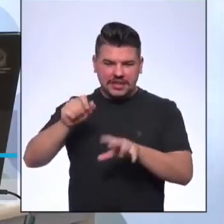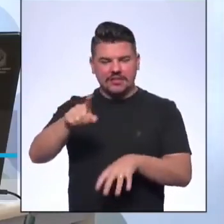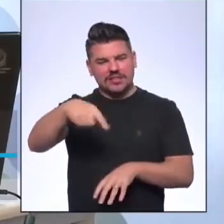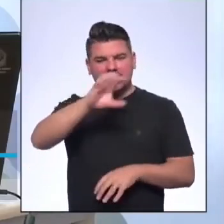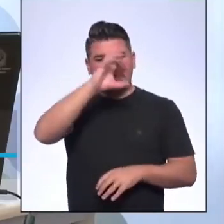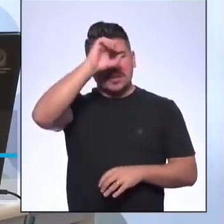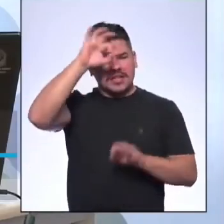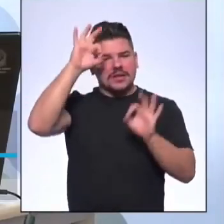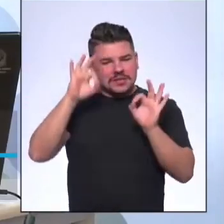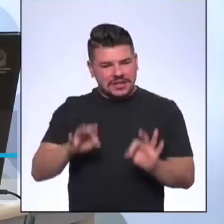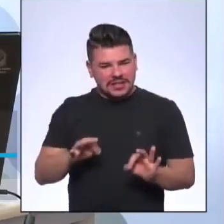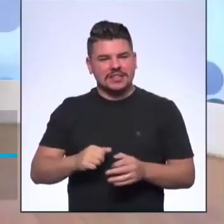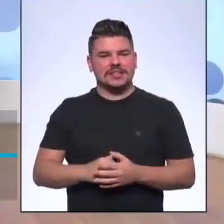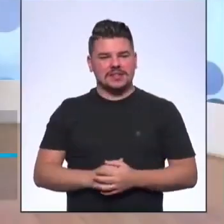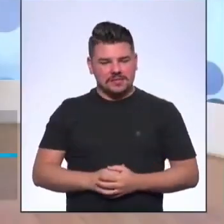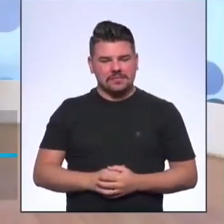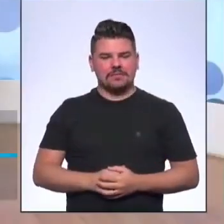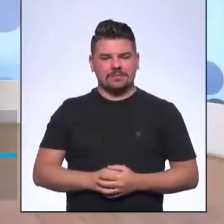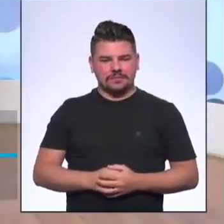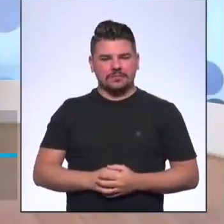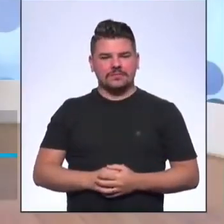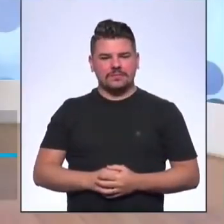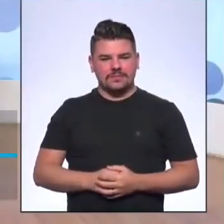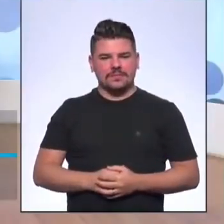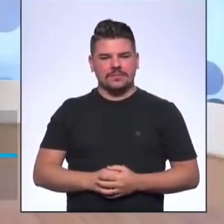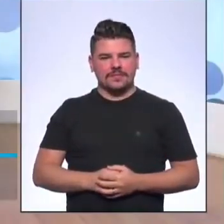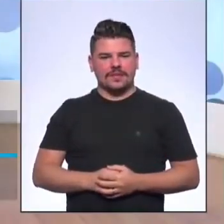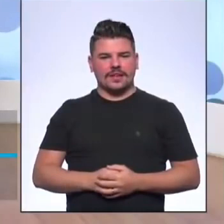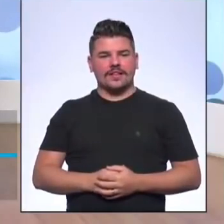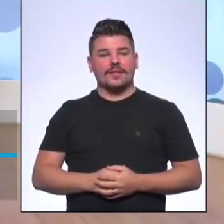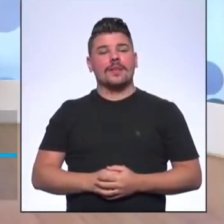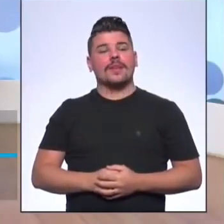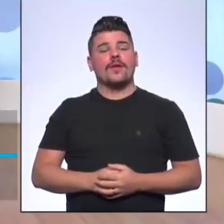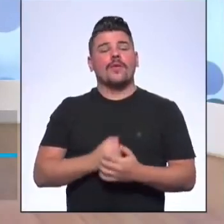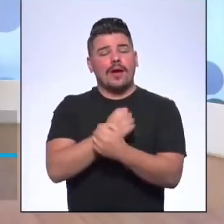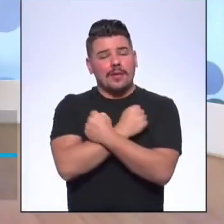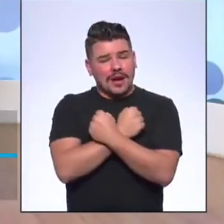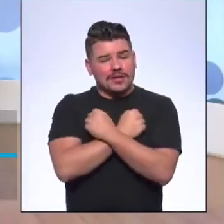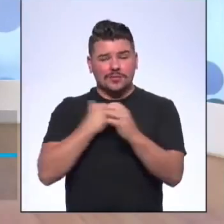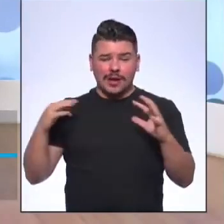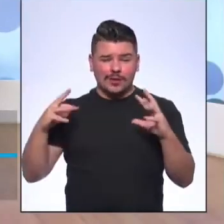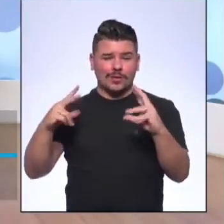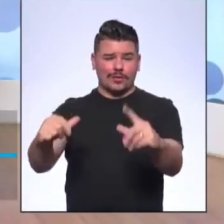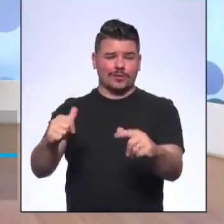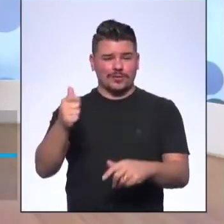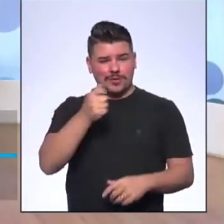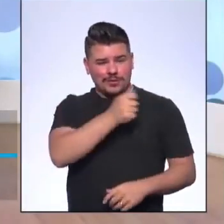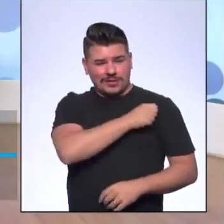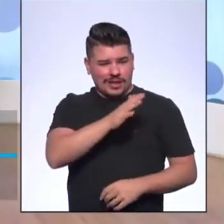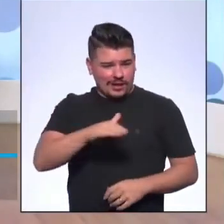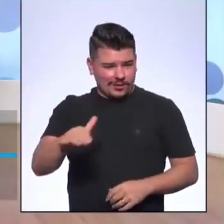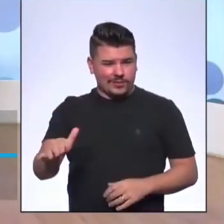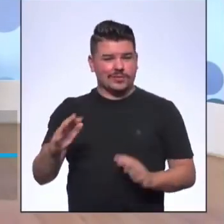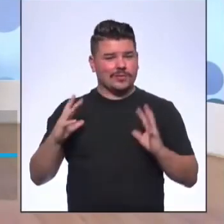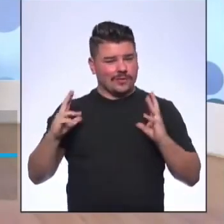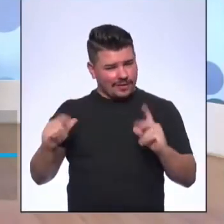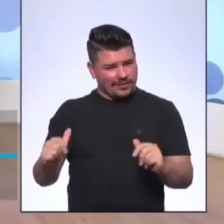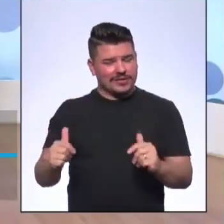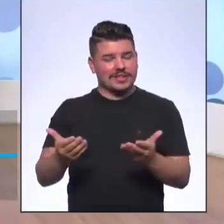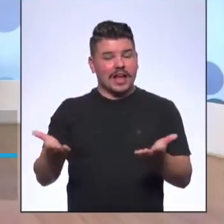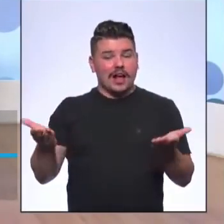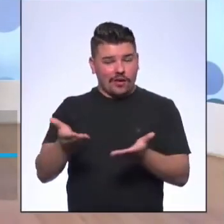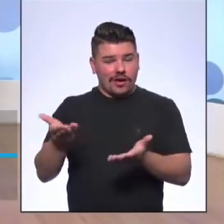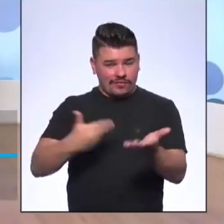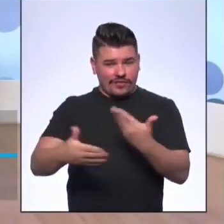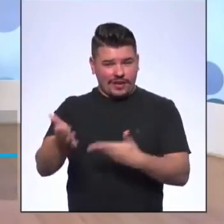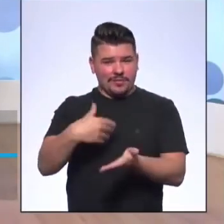Com os alunos, né? Participação total aí, todo mundo. Um abraço para todos os meus alunos, para todo mundo aí, certo? Vamos lá, vamos para a primeira interação,